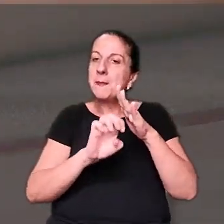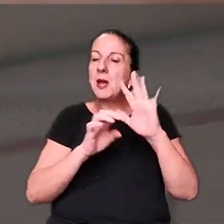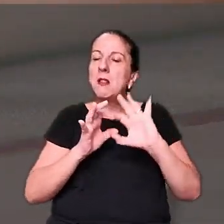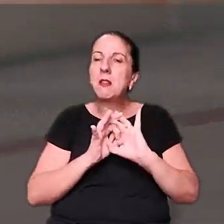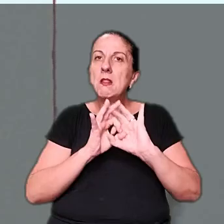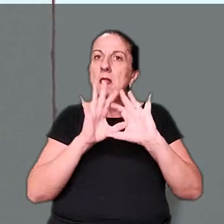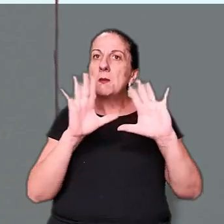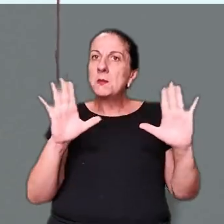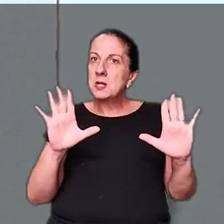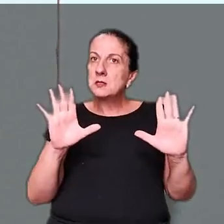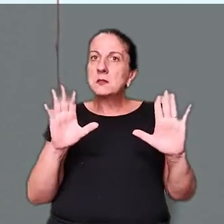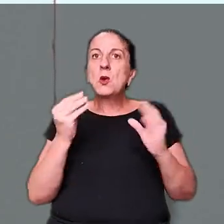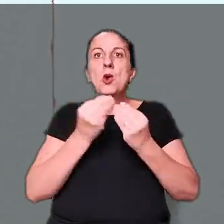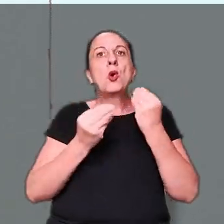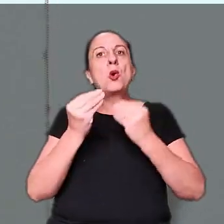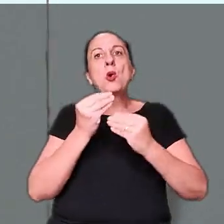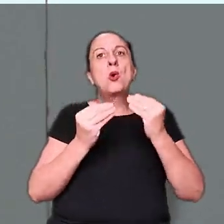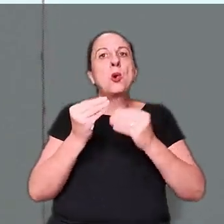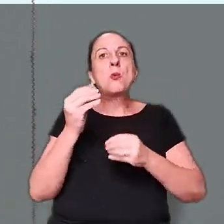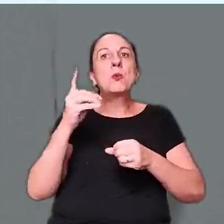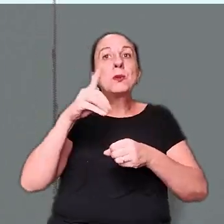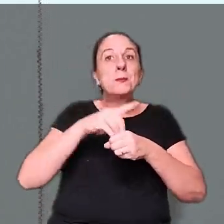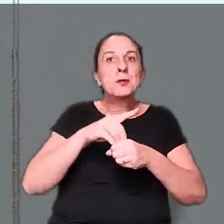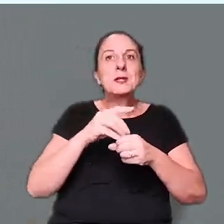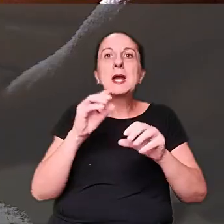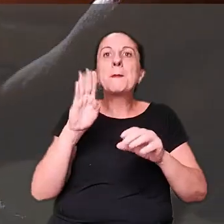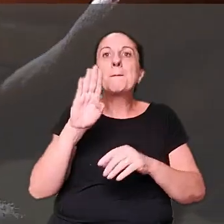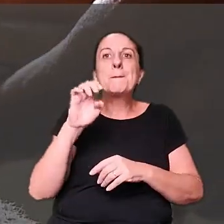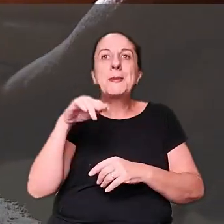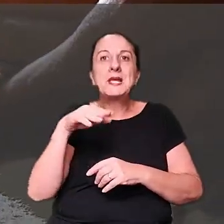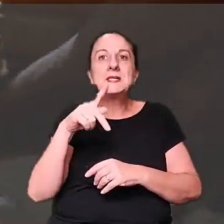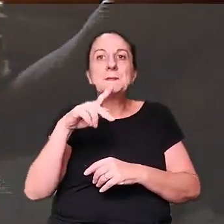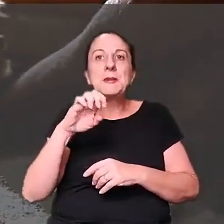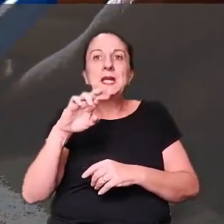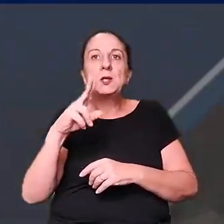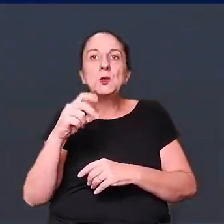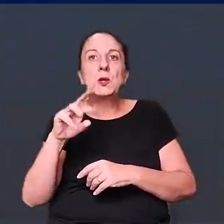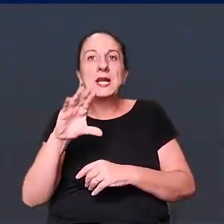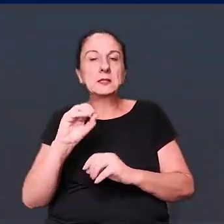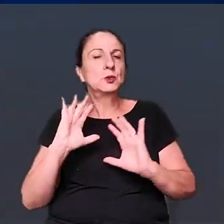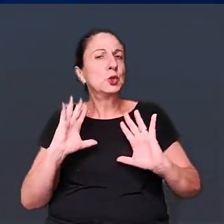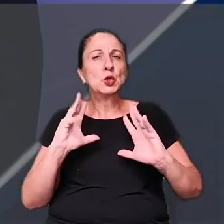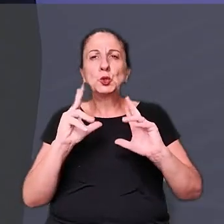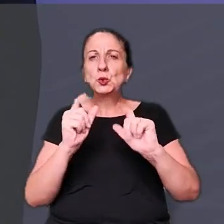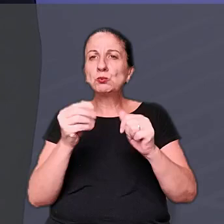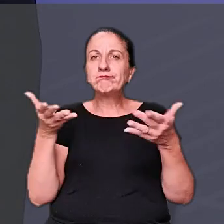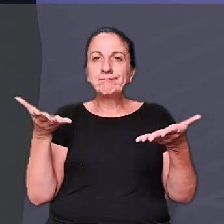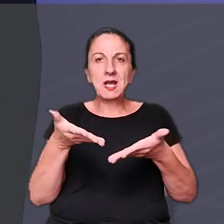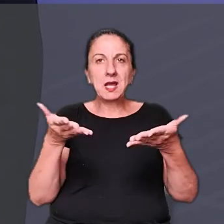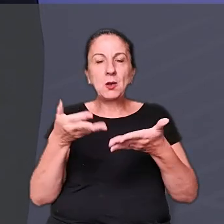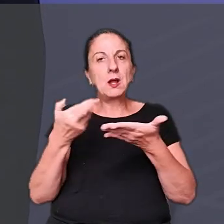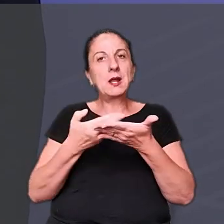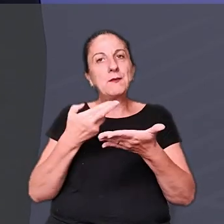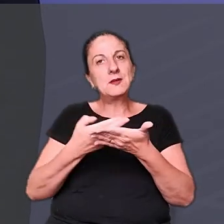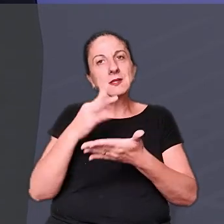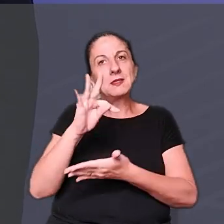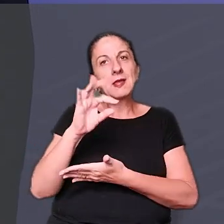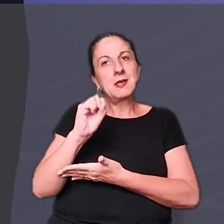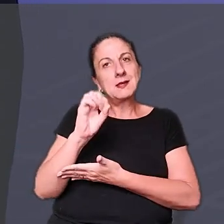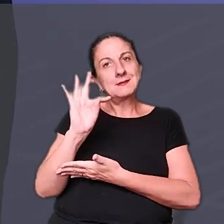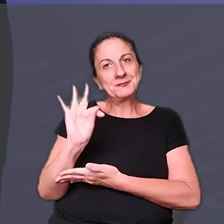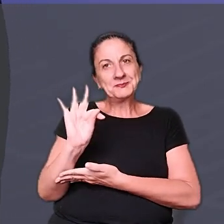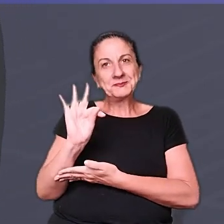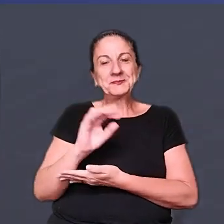microempresa consegue liberação de nomeação como depositária de bens penhorados. Tudo isso agora no